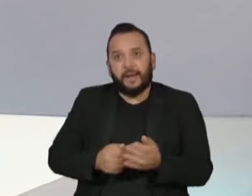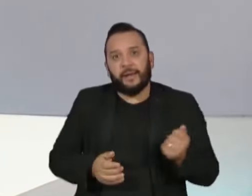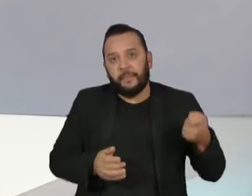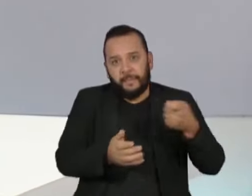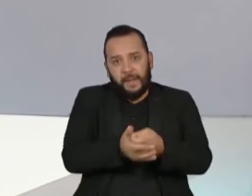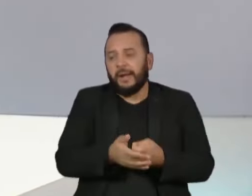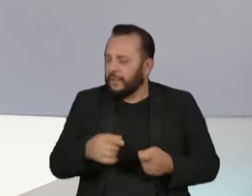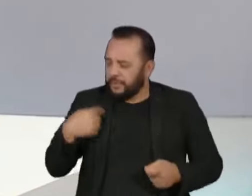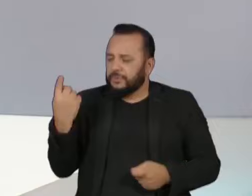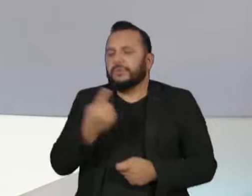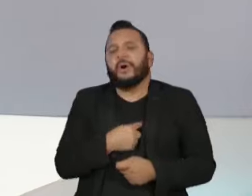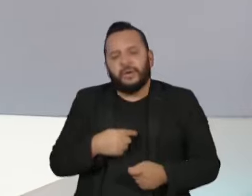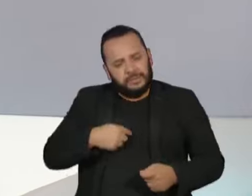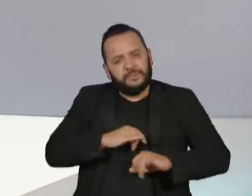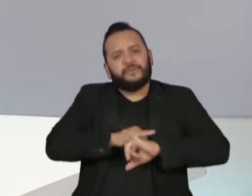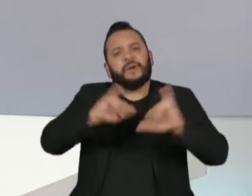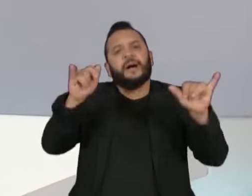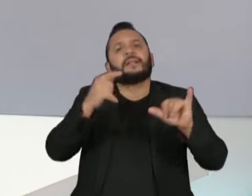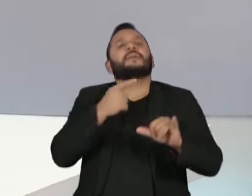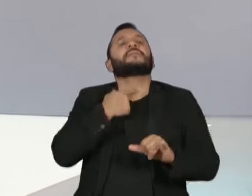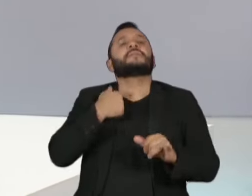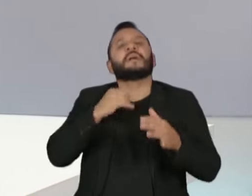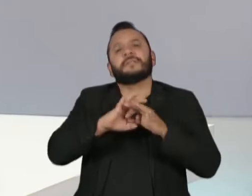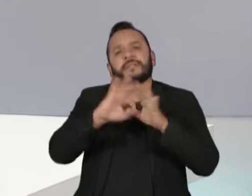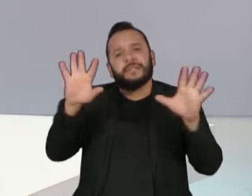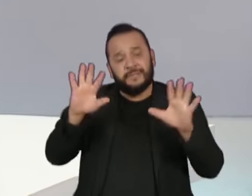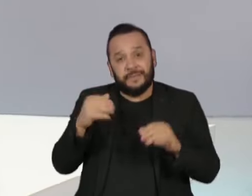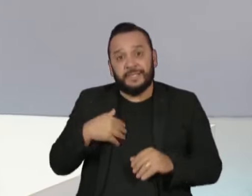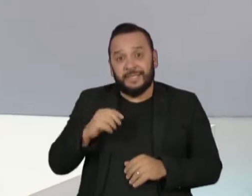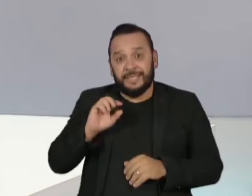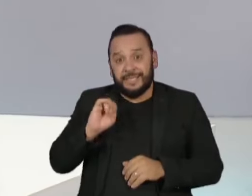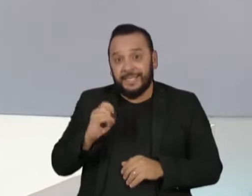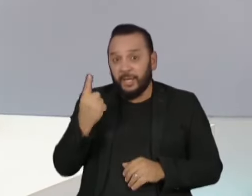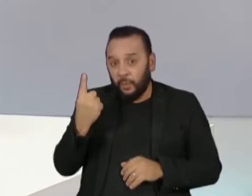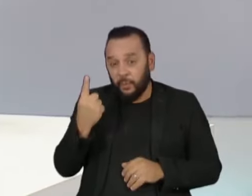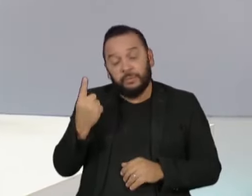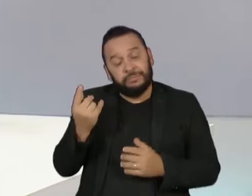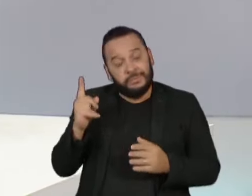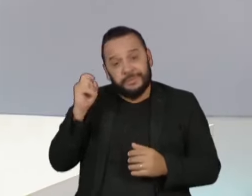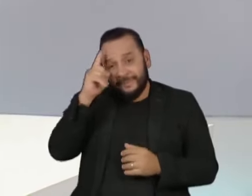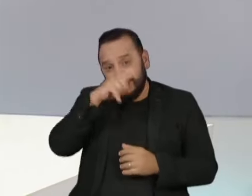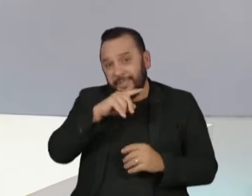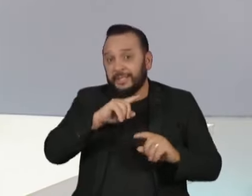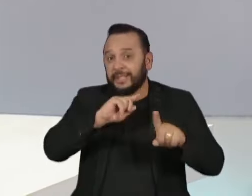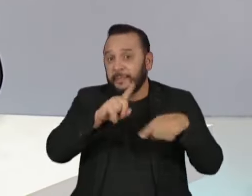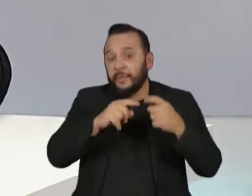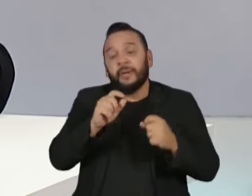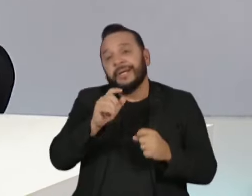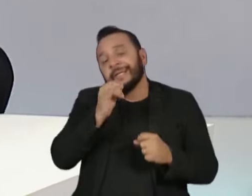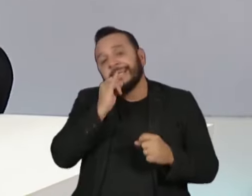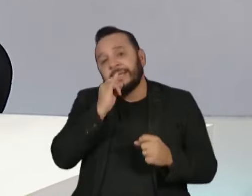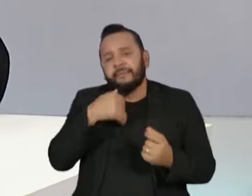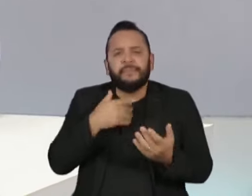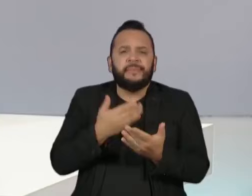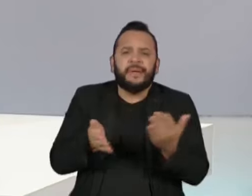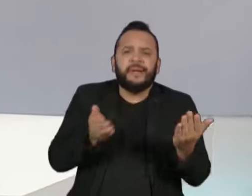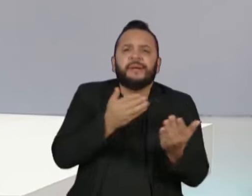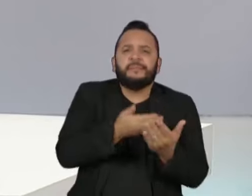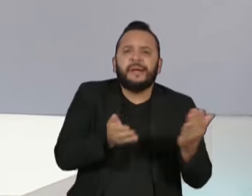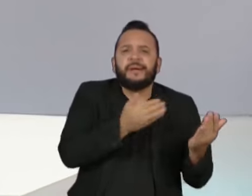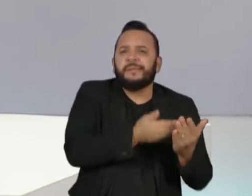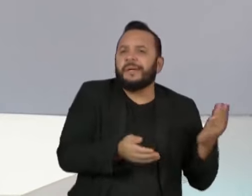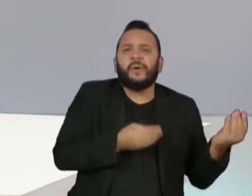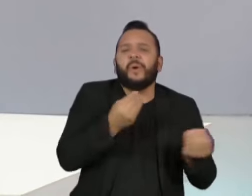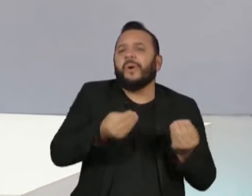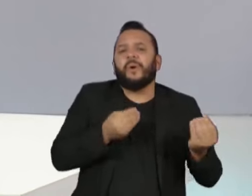patrocinador isso seria mais difícil de negociar exatamente e depois ele vai perdendo espaço uma coisa que vai levando a outra você